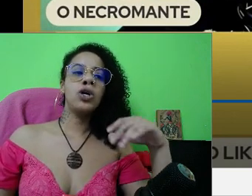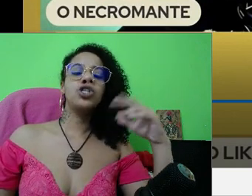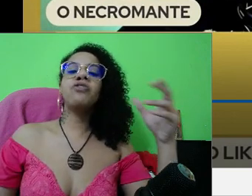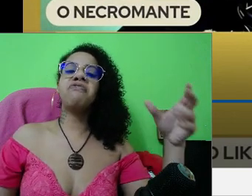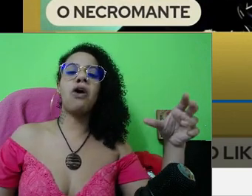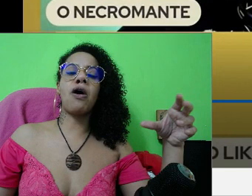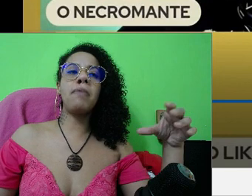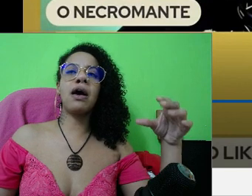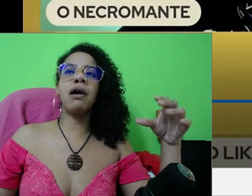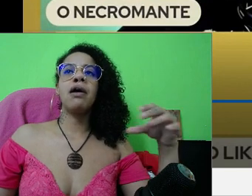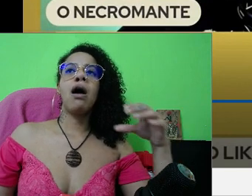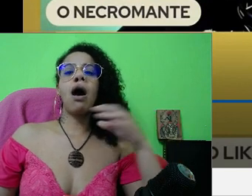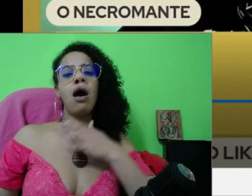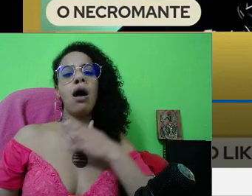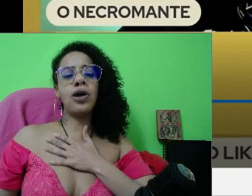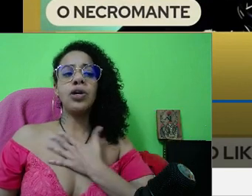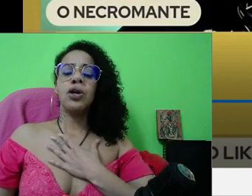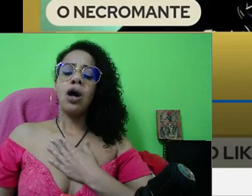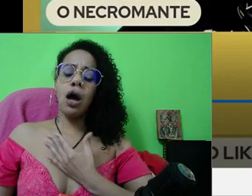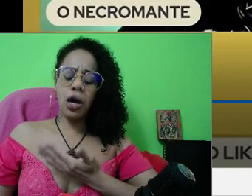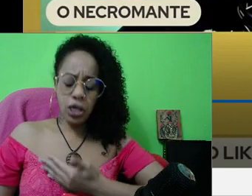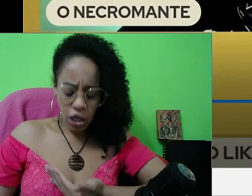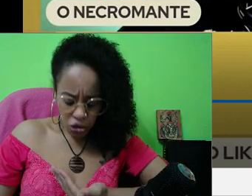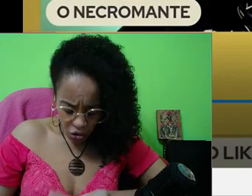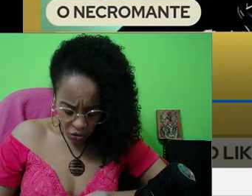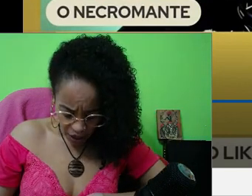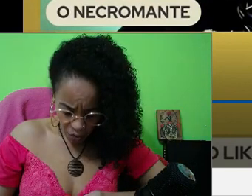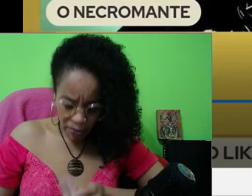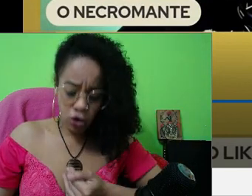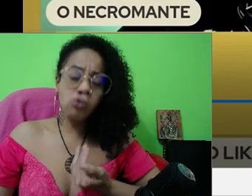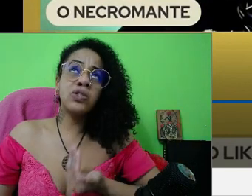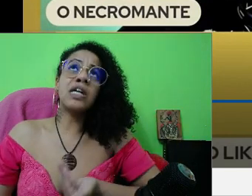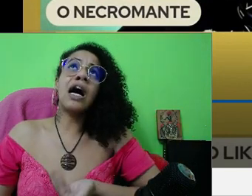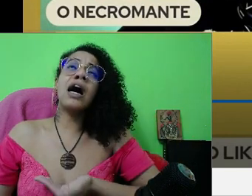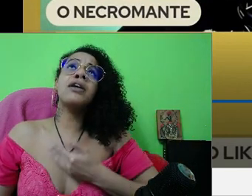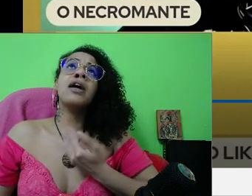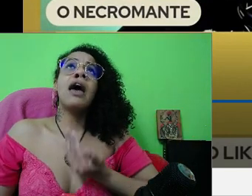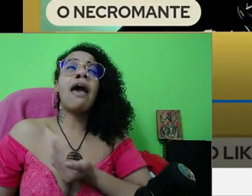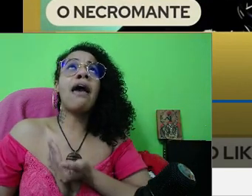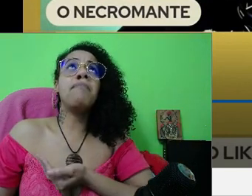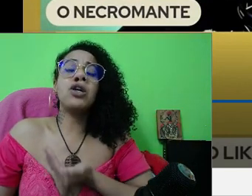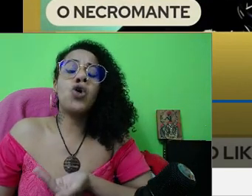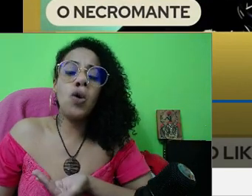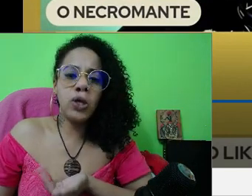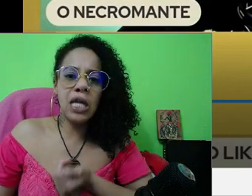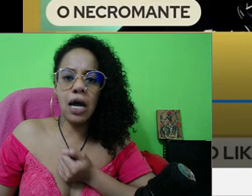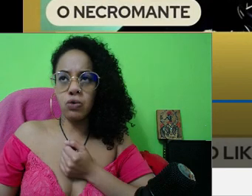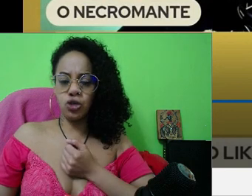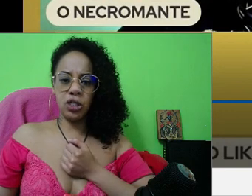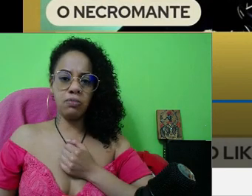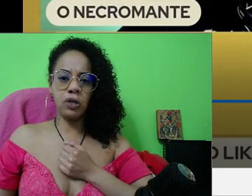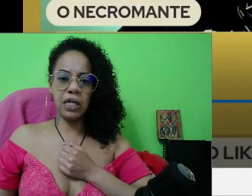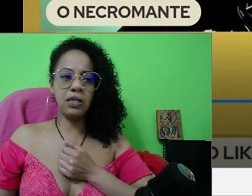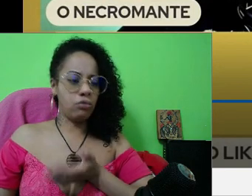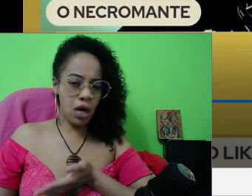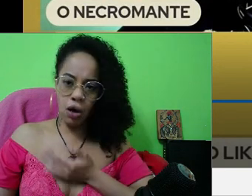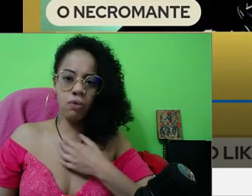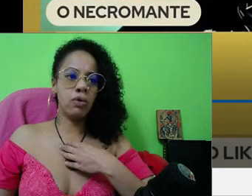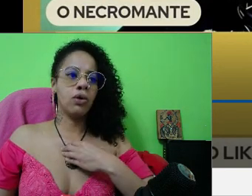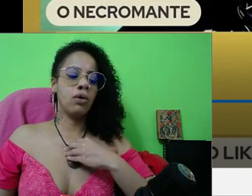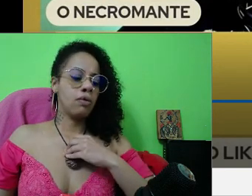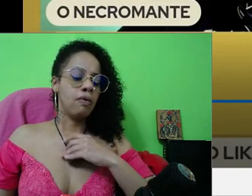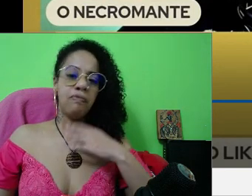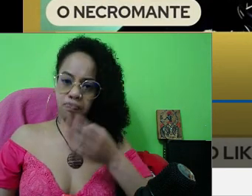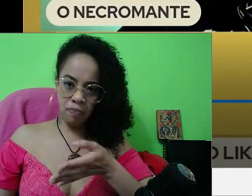simulação de forma ai ai quem sou eu usar é me incomodar com dissimulação